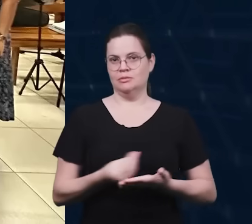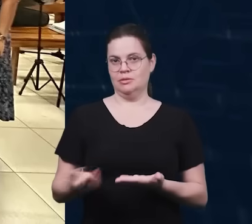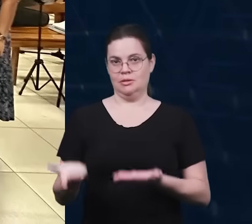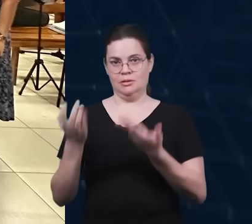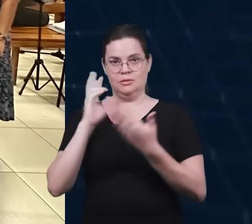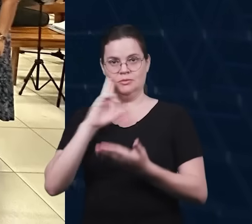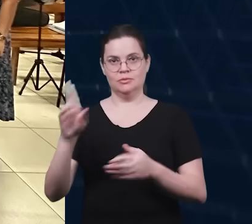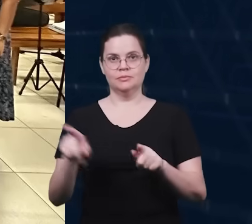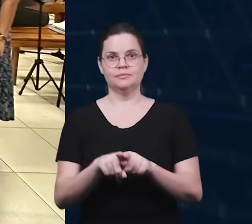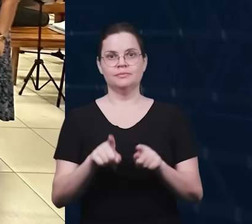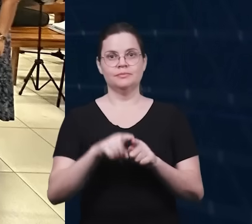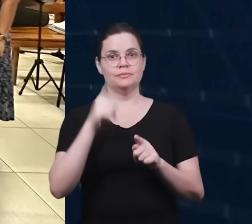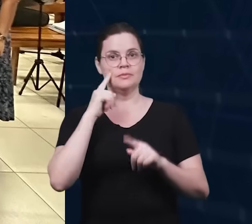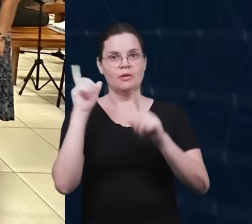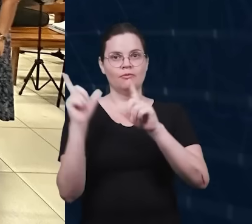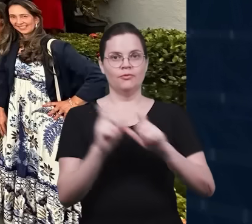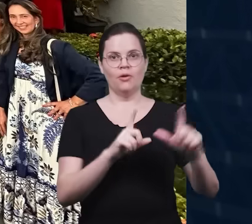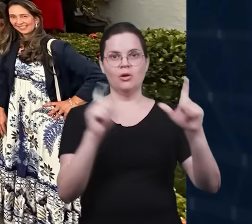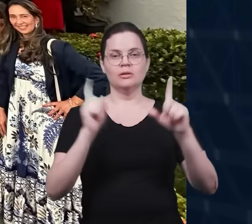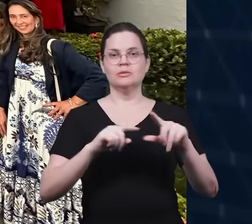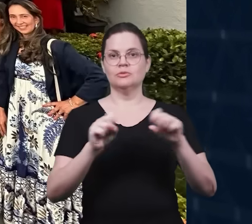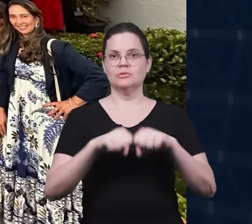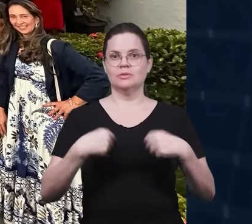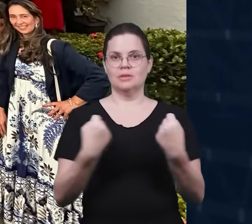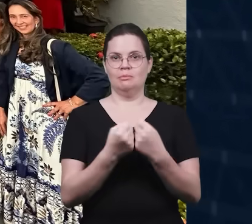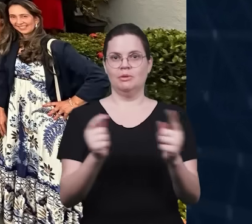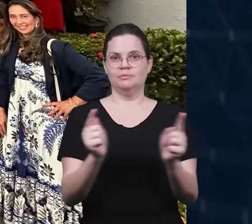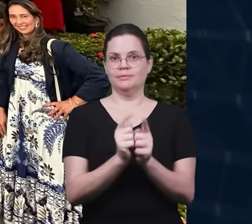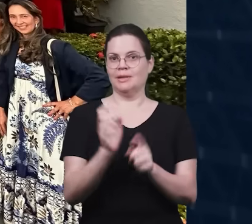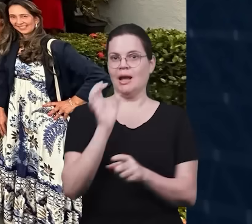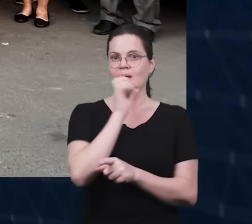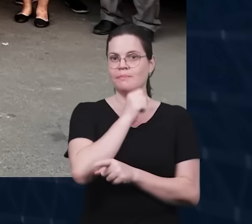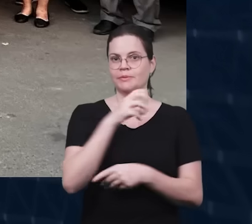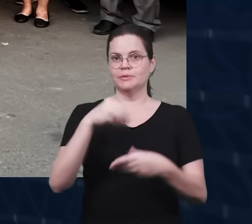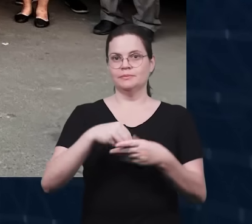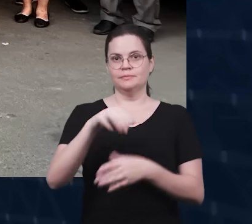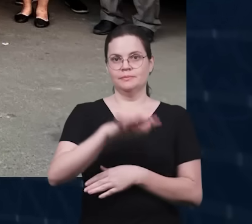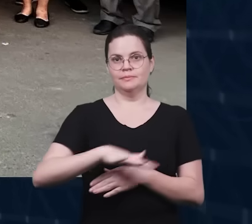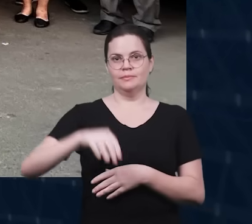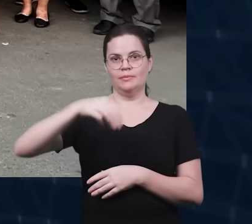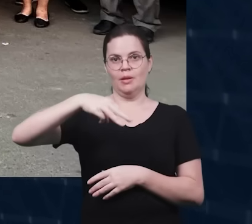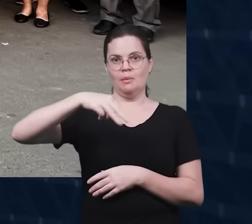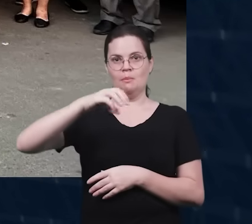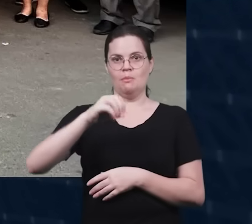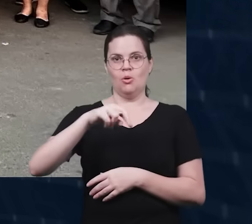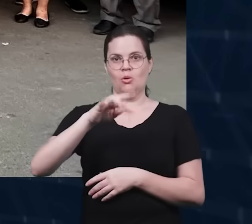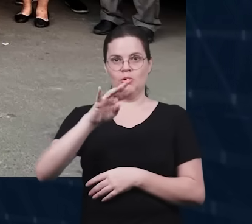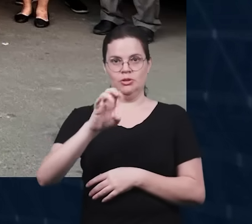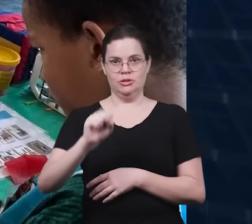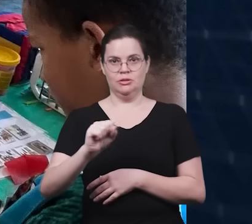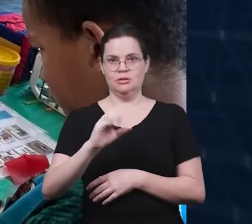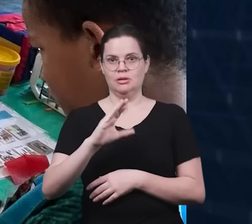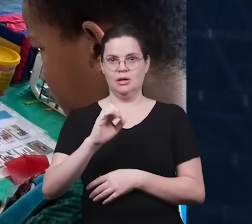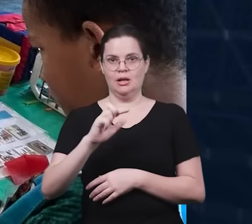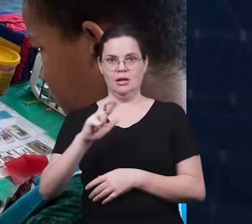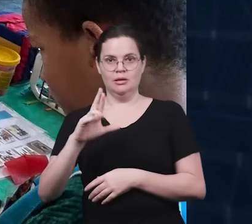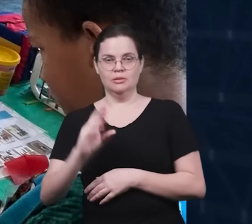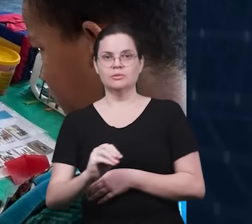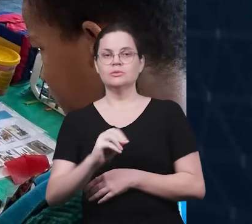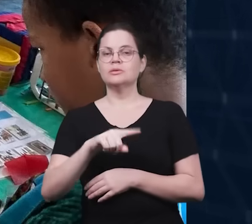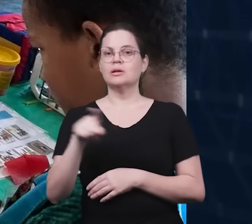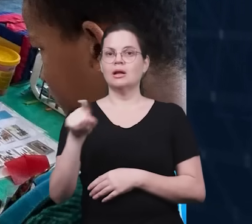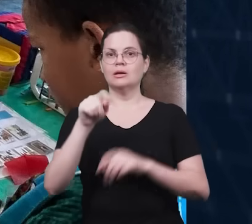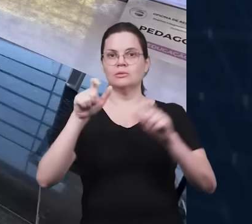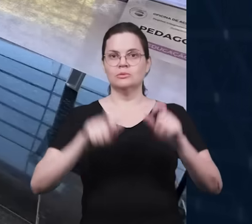Senhor. Agora as imagens são de um mini seminário da área de Major Prats, em Montes Claros, Minas Gerais. Foi realizado